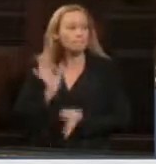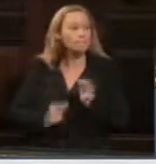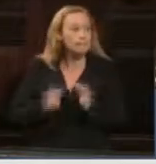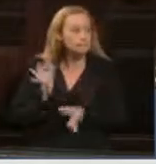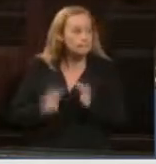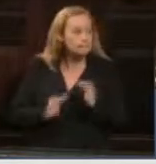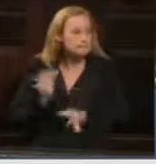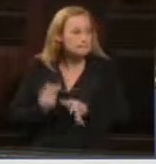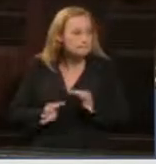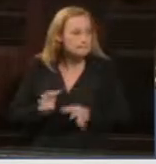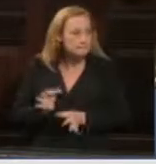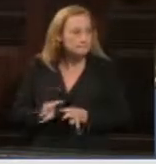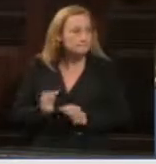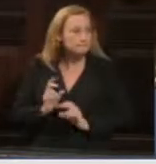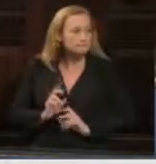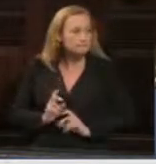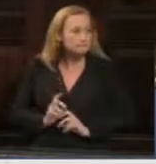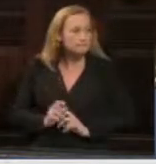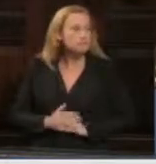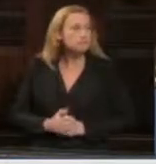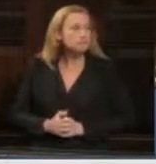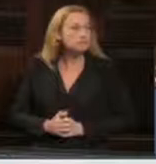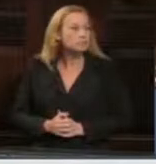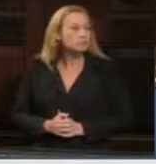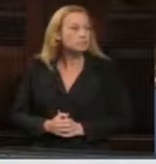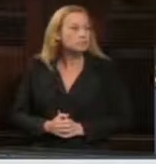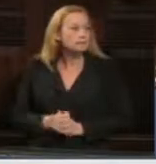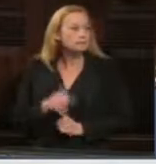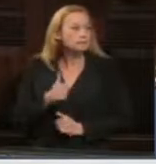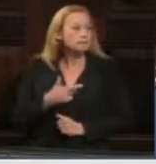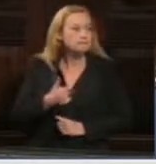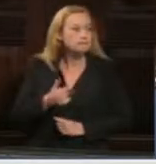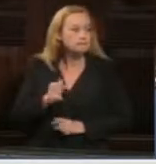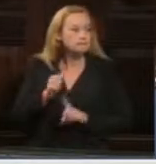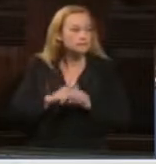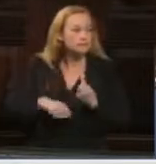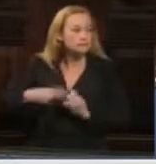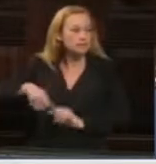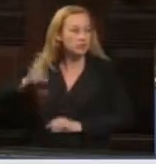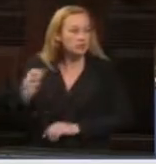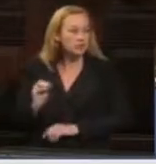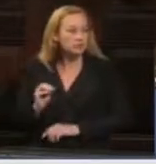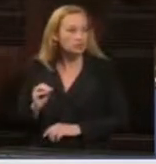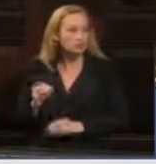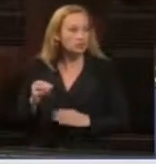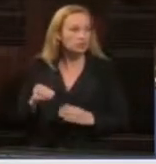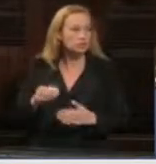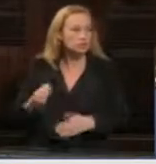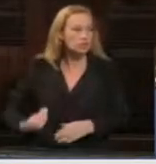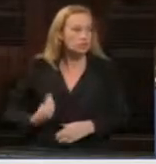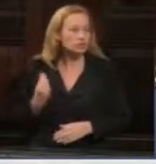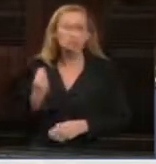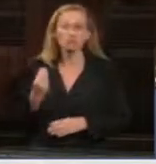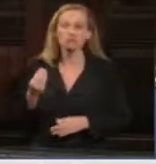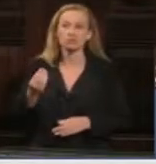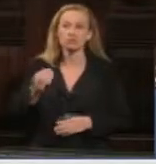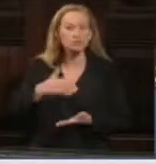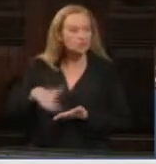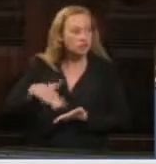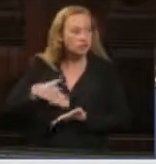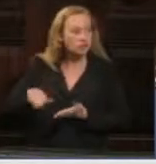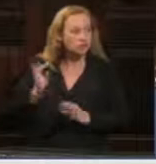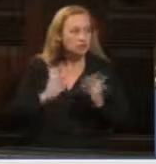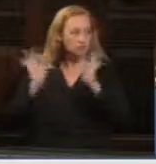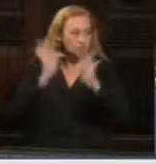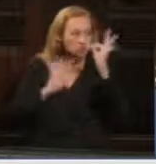razoável que assim se faça será no dia 12 de março com a presença do secretário de ciência e tecnologia com quem conversou ao telefone